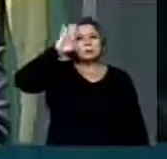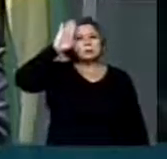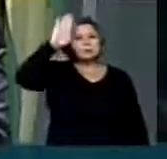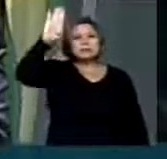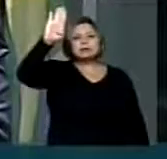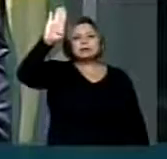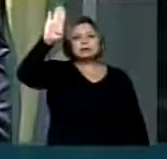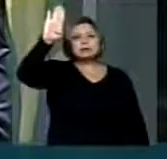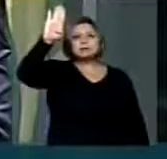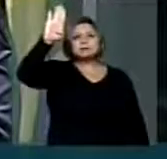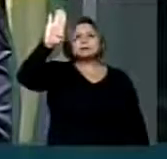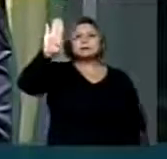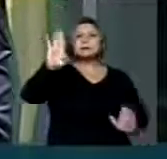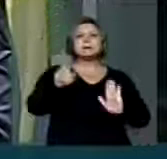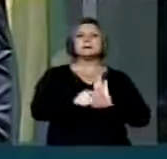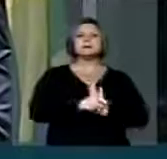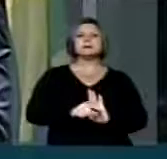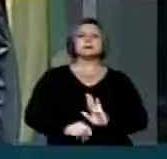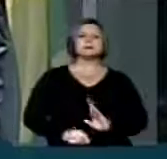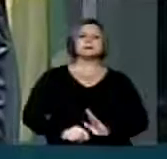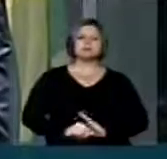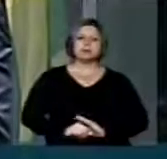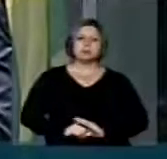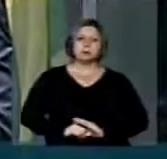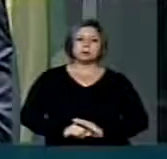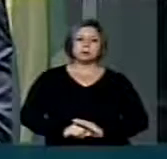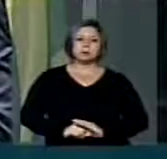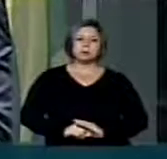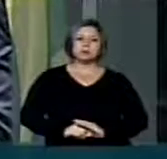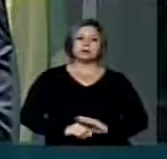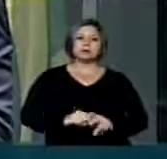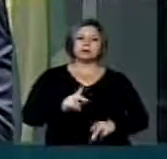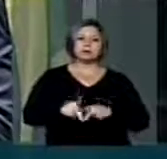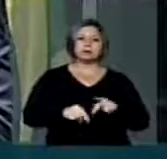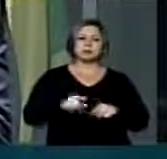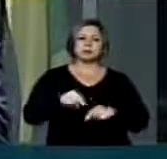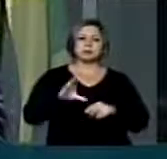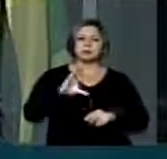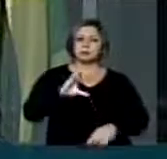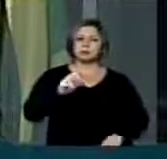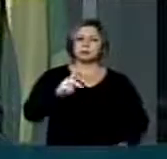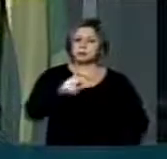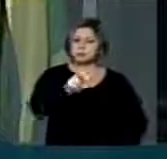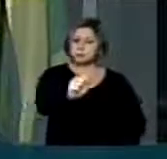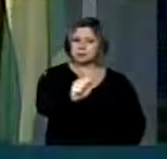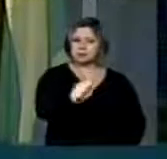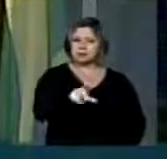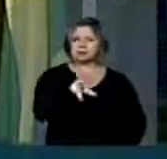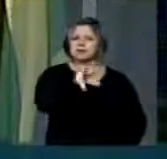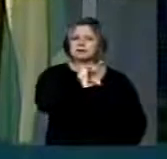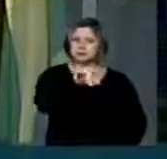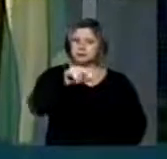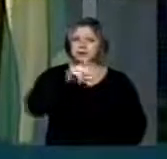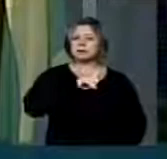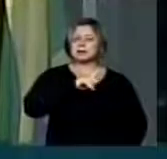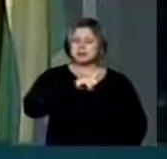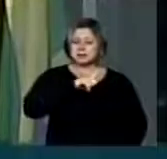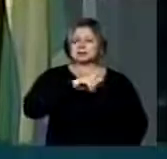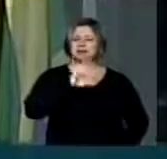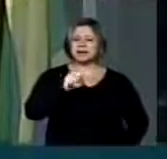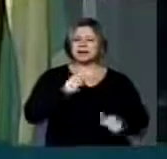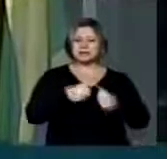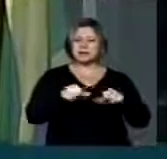força de uma nação. E esta Copa tem sim um legado, deputado